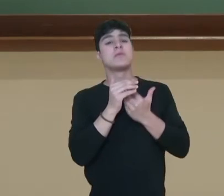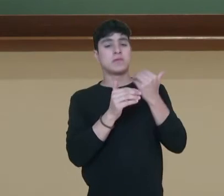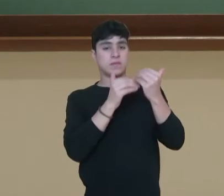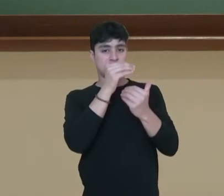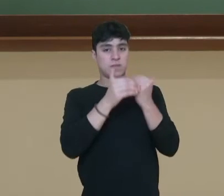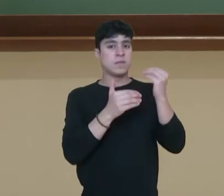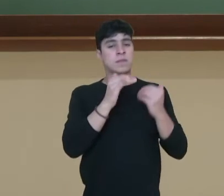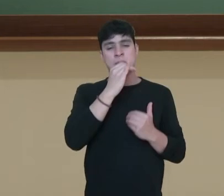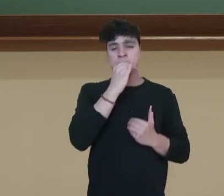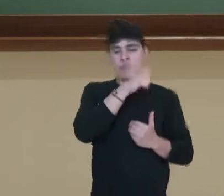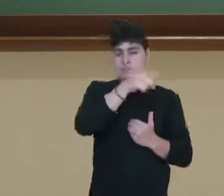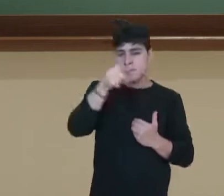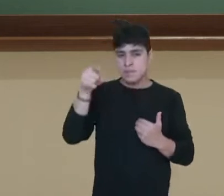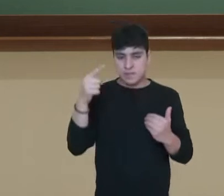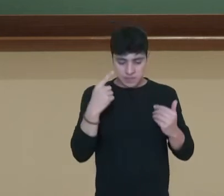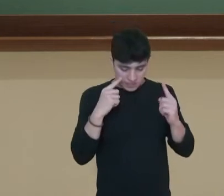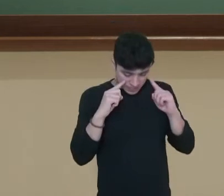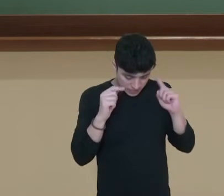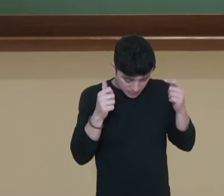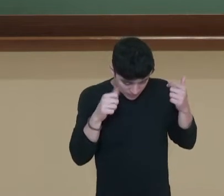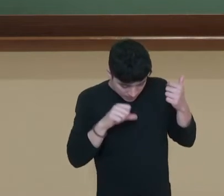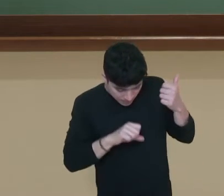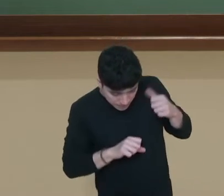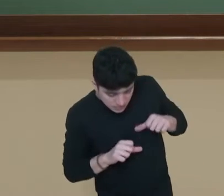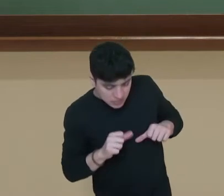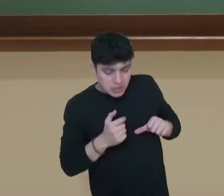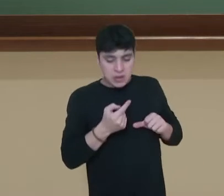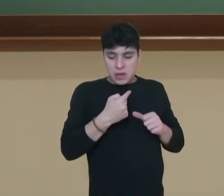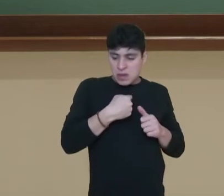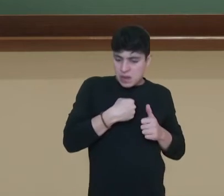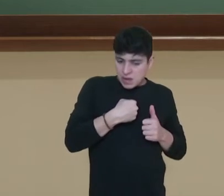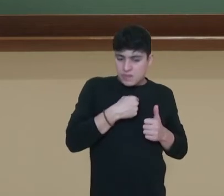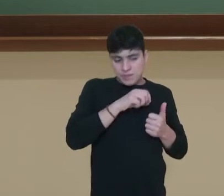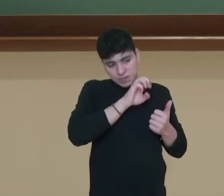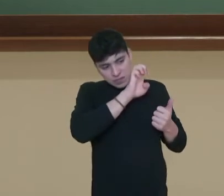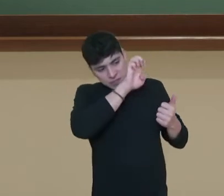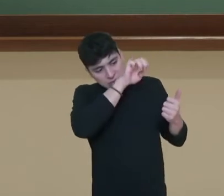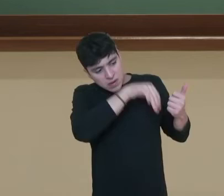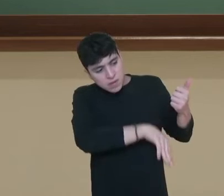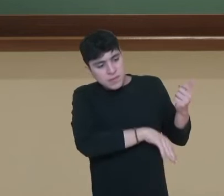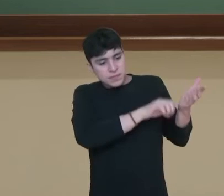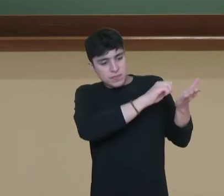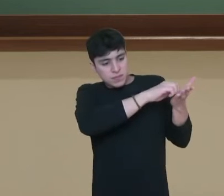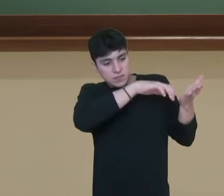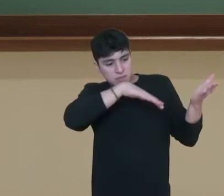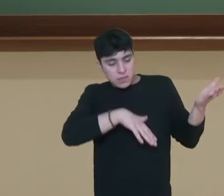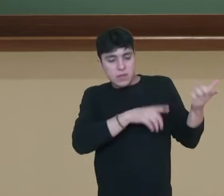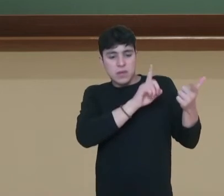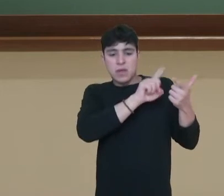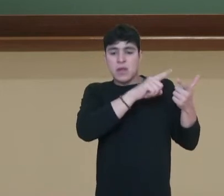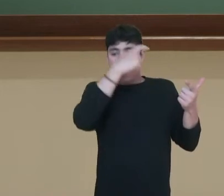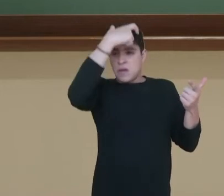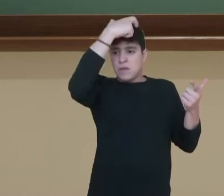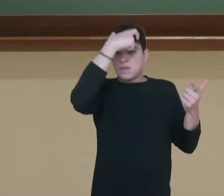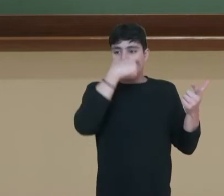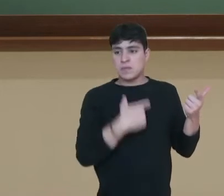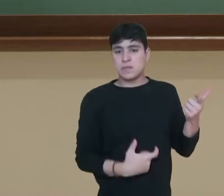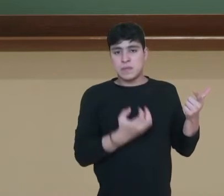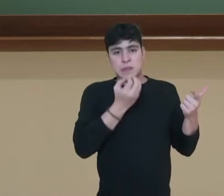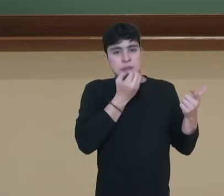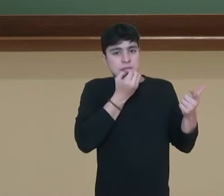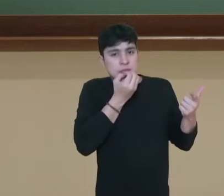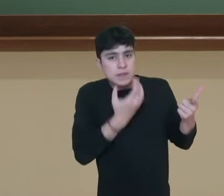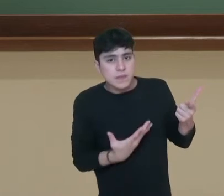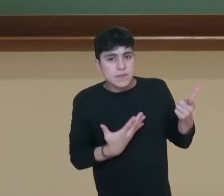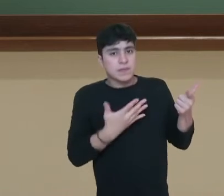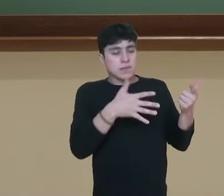gente vai fazer essa autoavaliação aqui pensando, eu fiz bem em determinada tarefa, eu estou sendo bom nessa